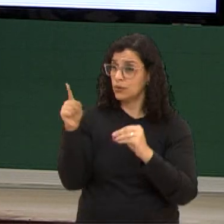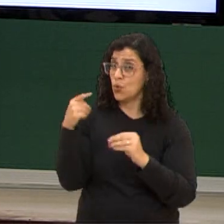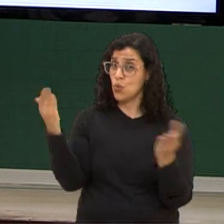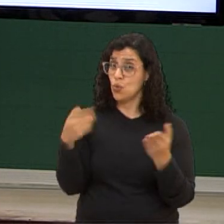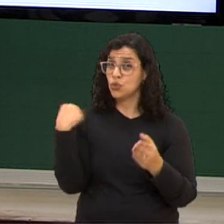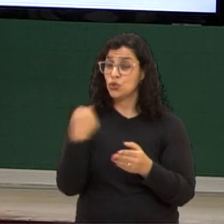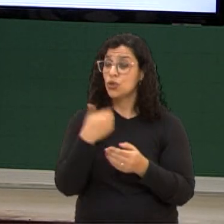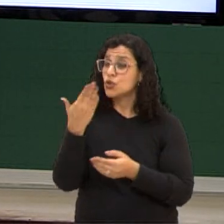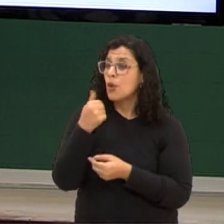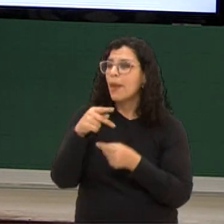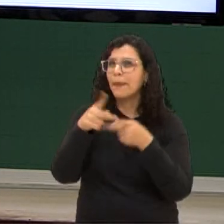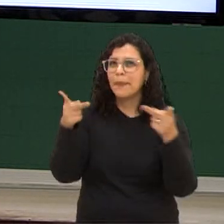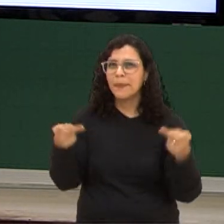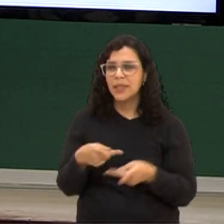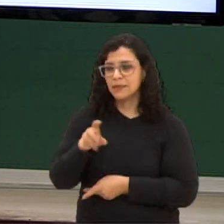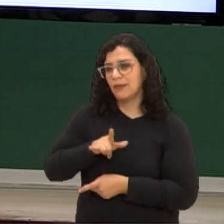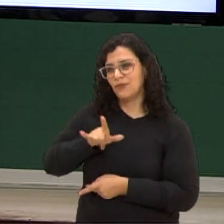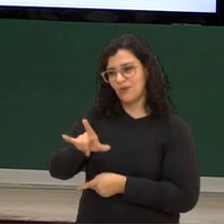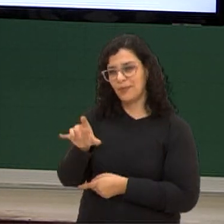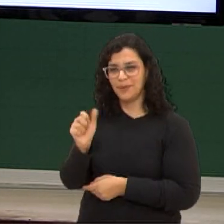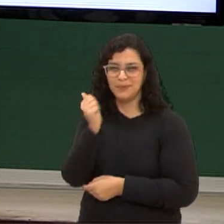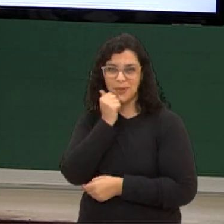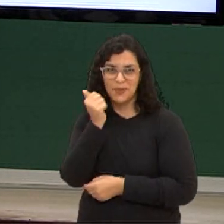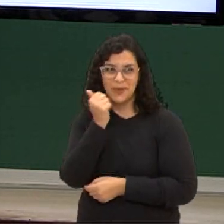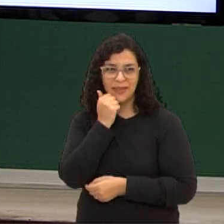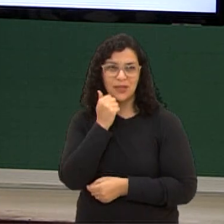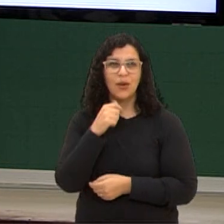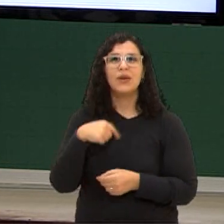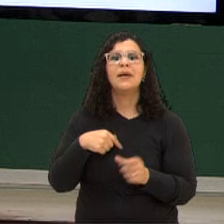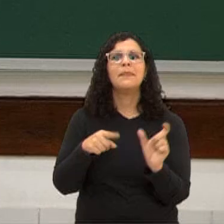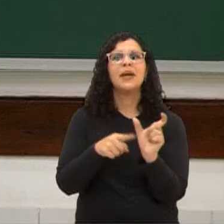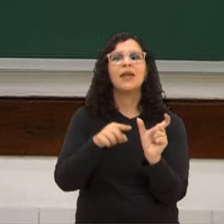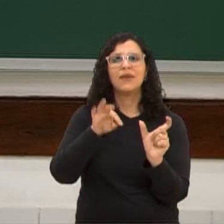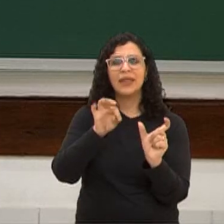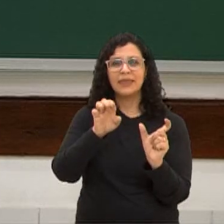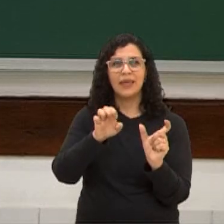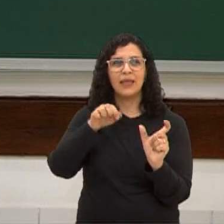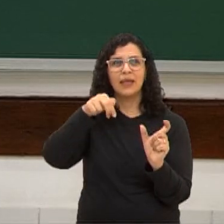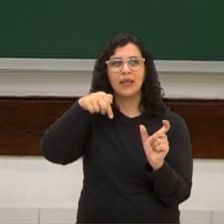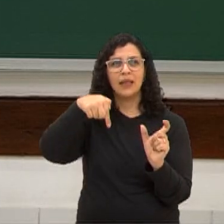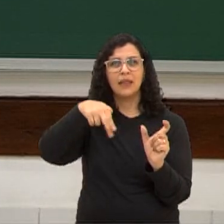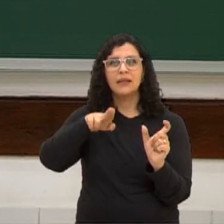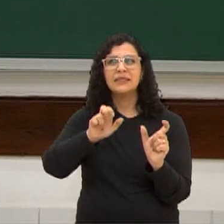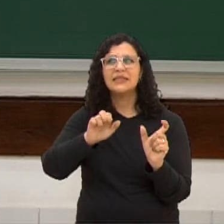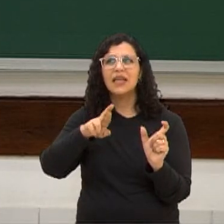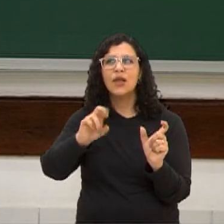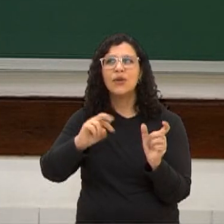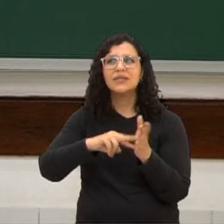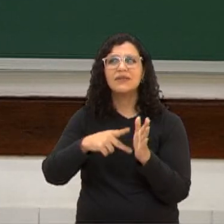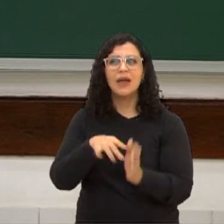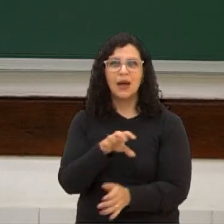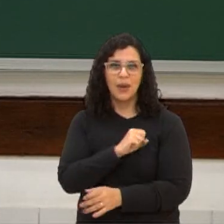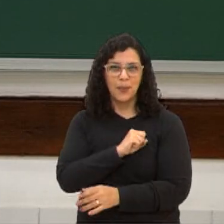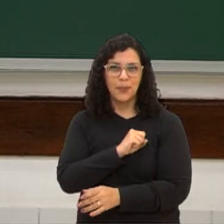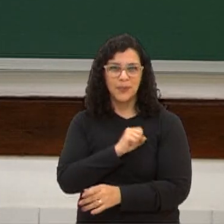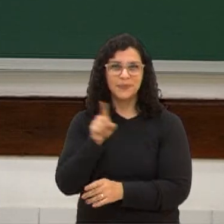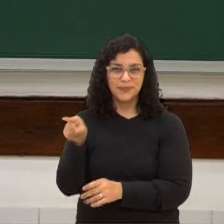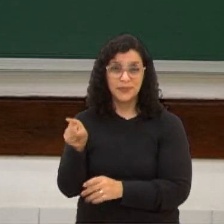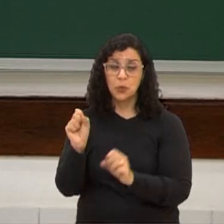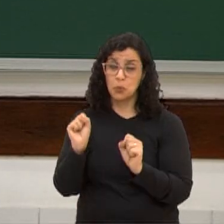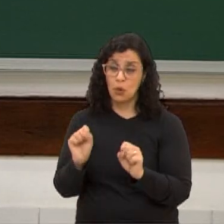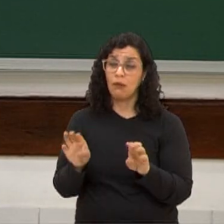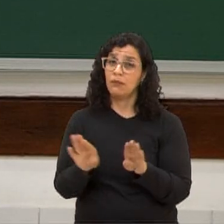pizza. Te amo, mamãe. O te quiero, então, é a forma de dizer te amo lá. Pode-se utilizar o te